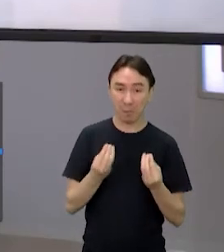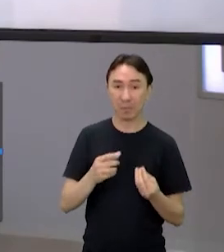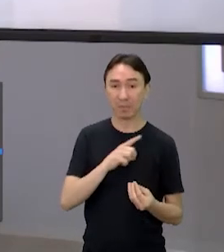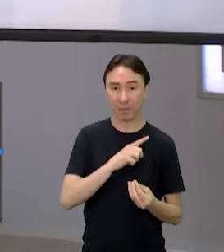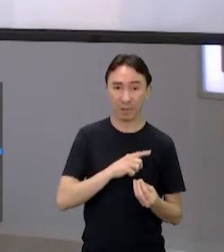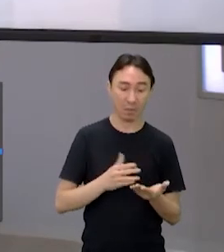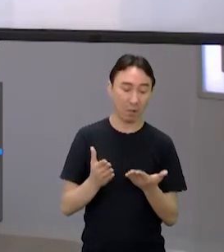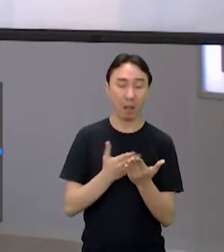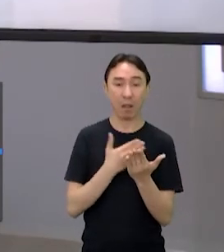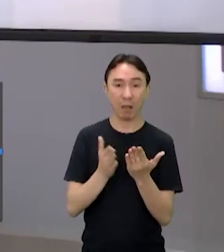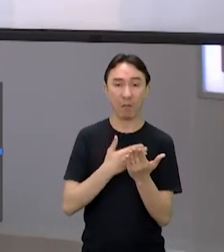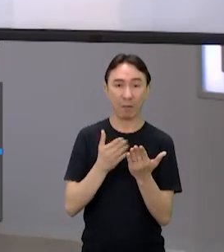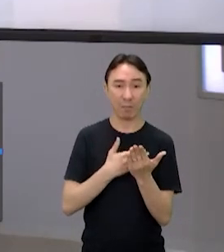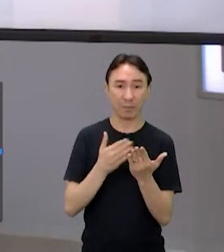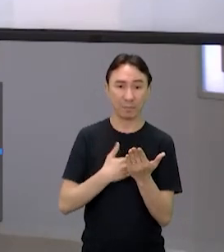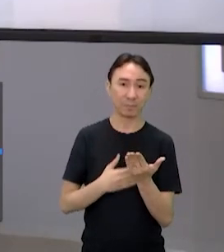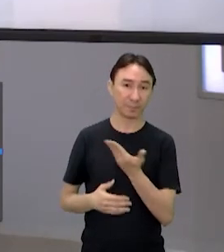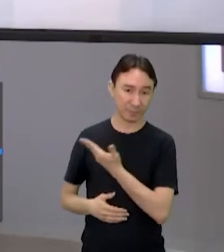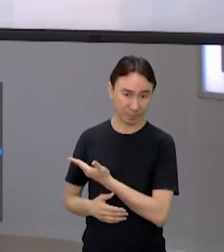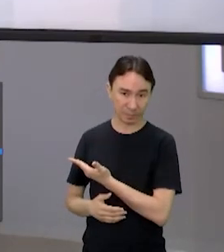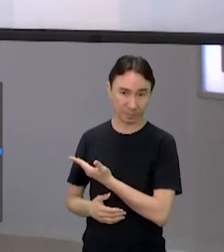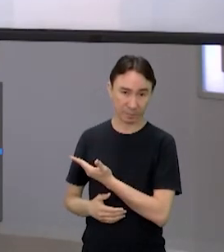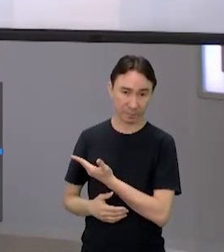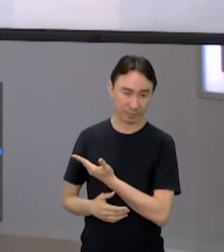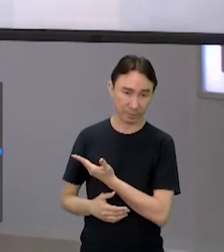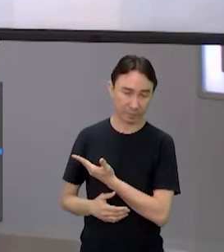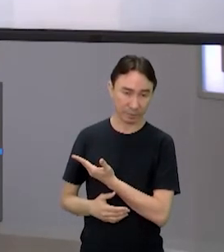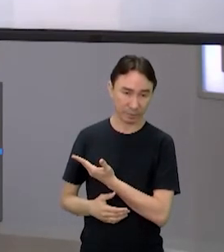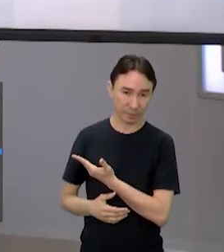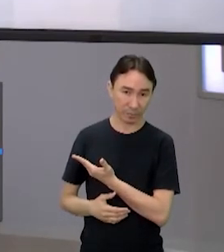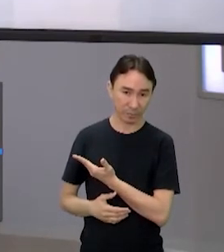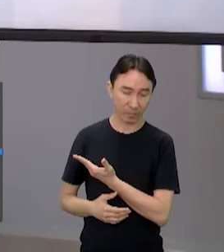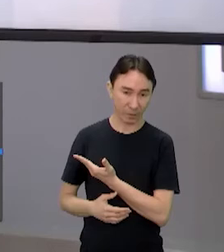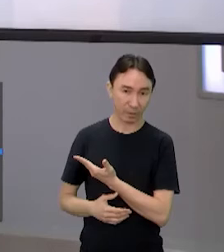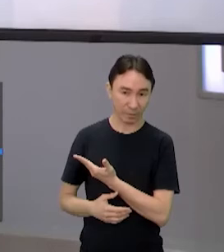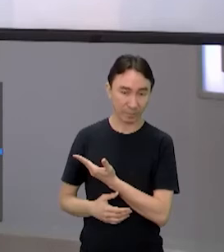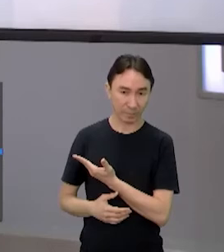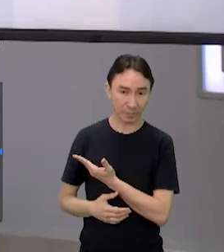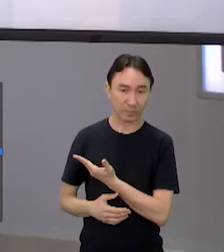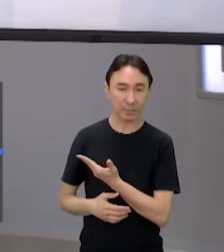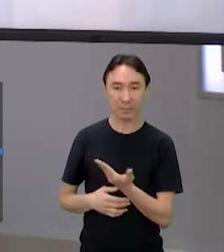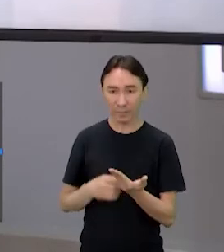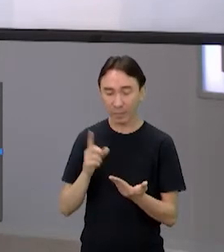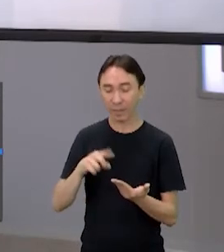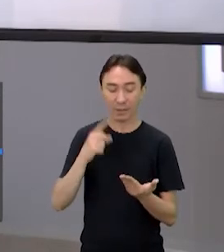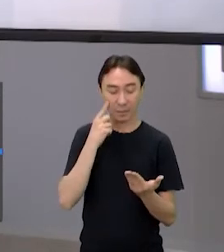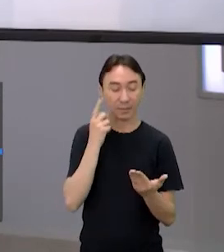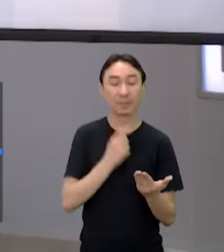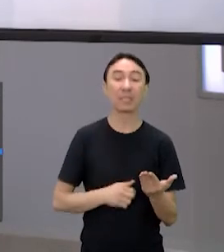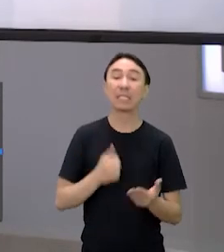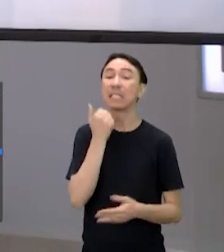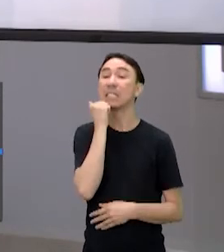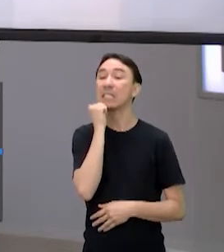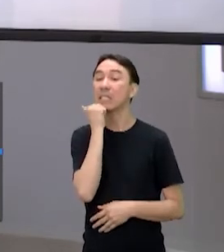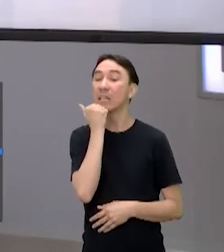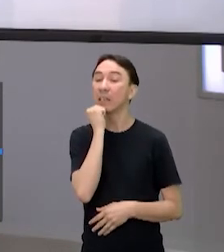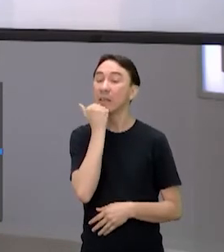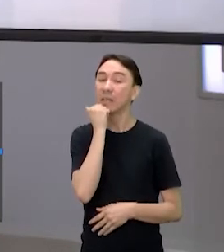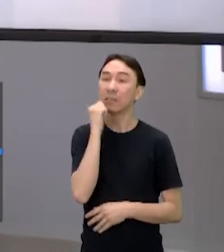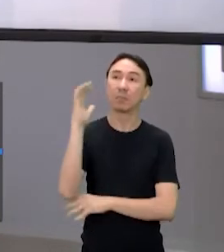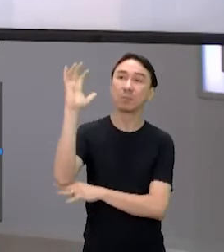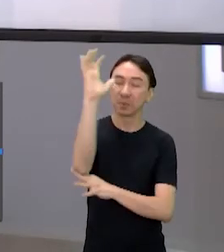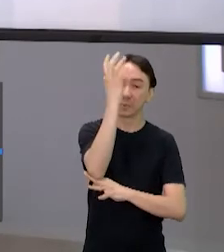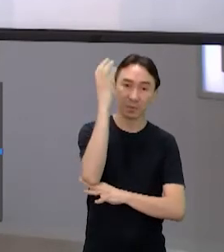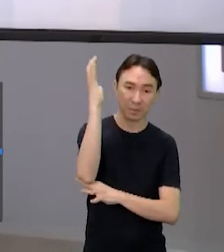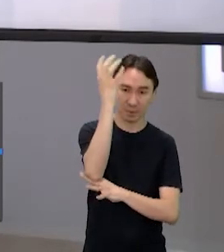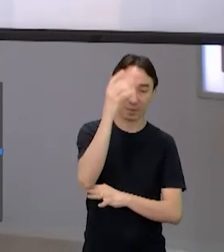na tela para vocês, que é o Coleção Viver e Aprender, na parte ali de Ciências da Natureza. Então tem um capítulo